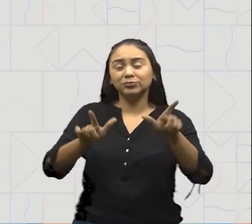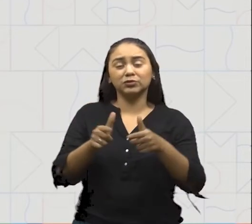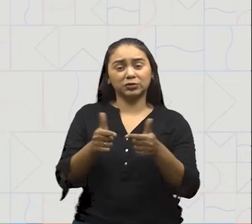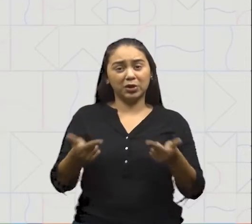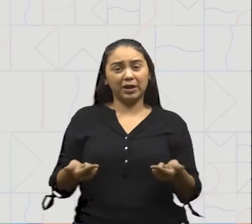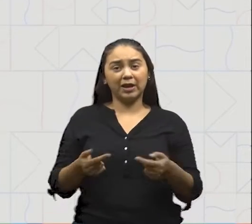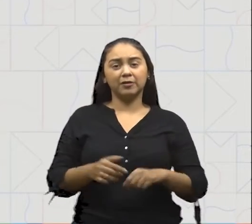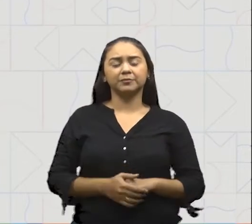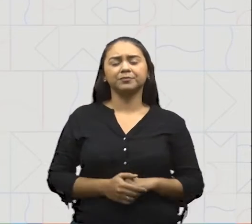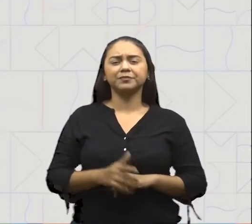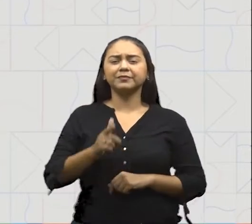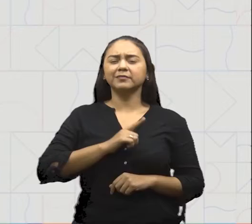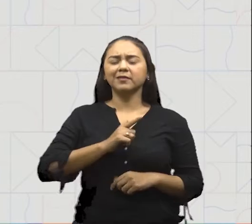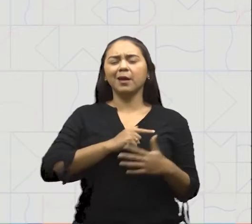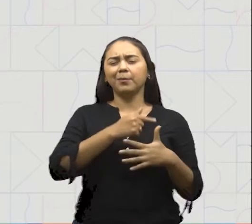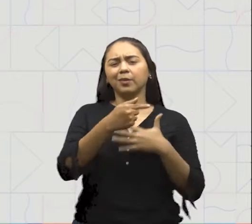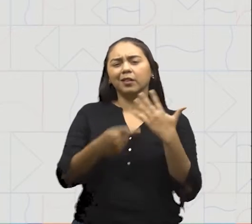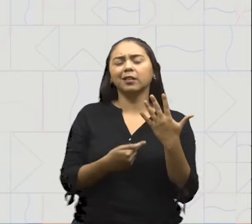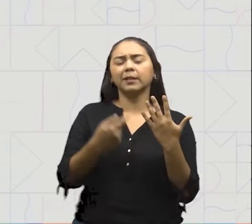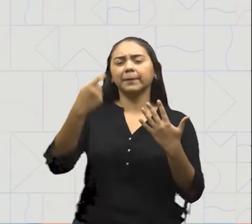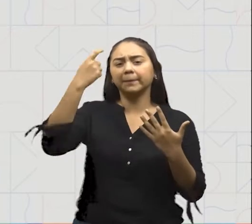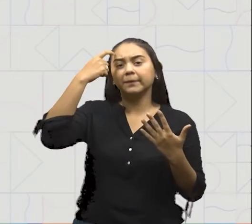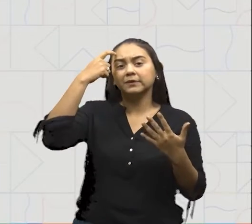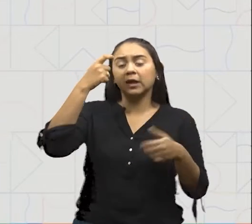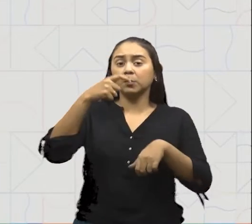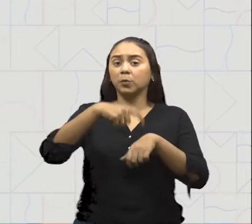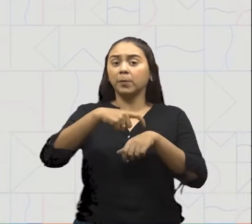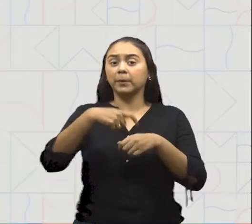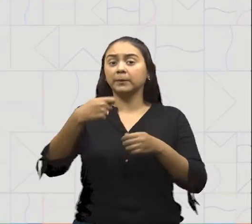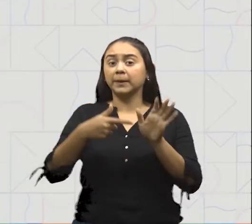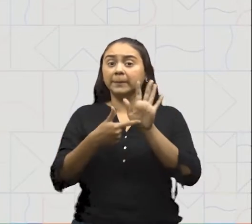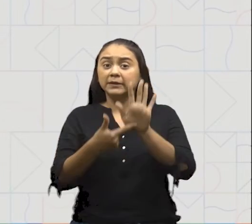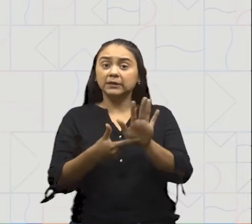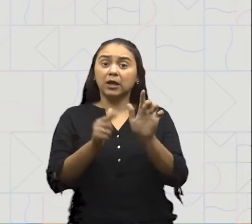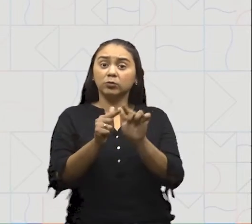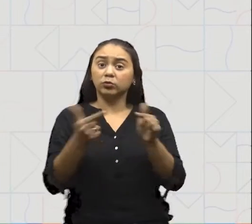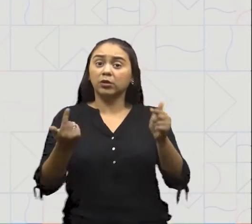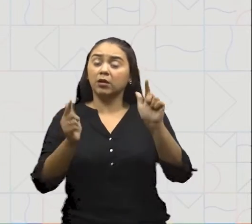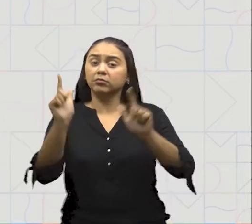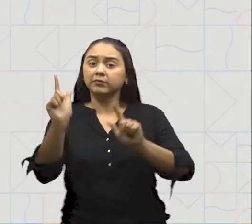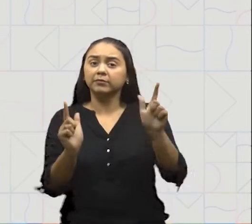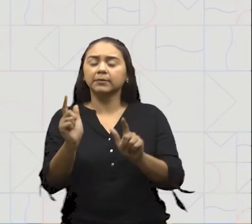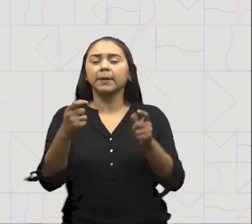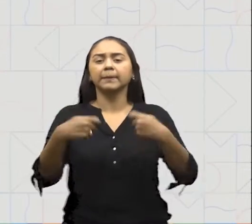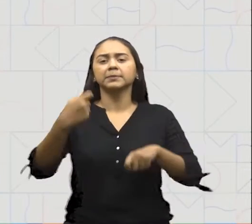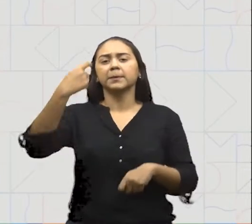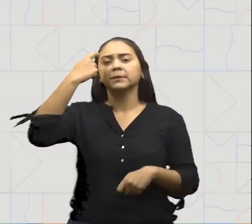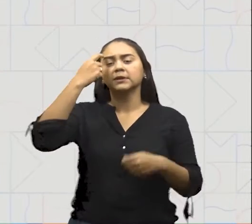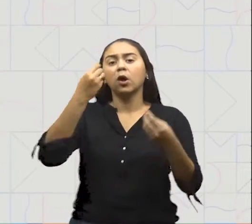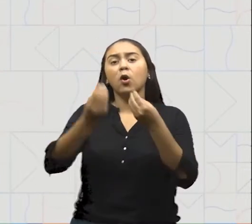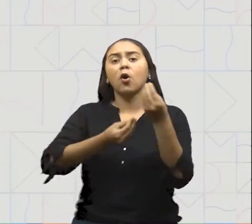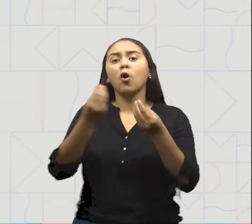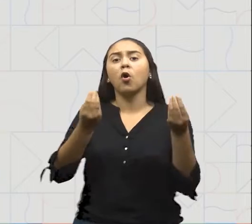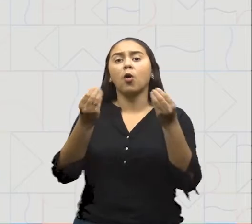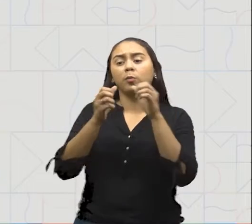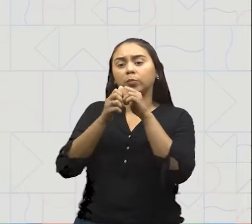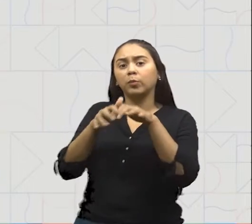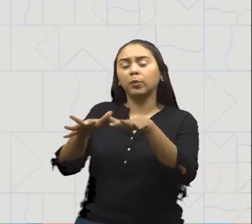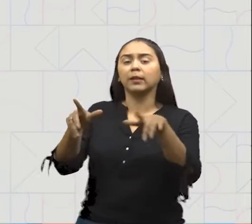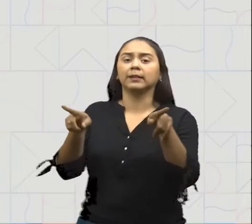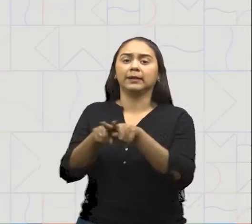várias coisas para se pensar quando temos que apresentar um jornal na TV. Devemos pensar em como transmitir as